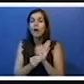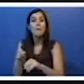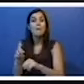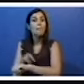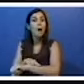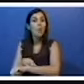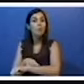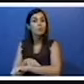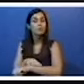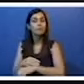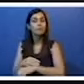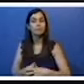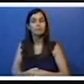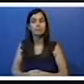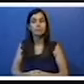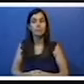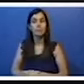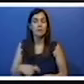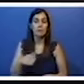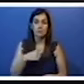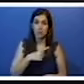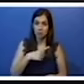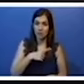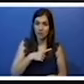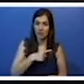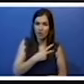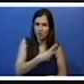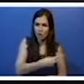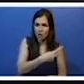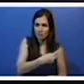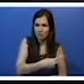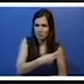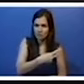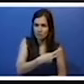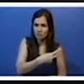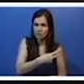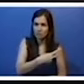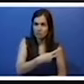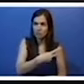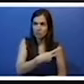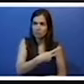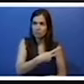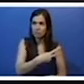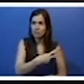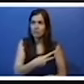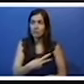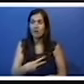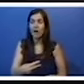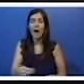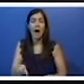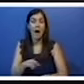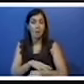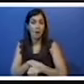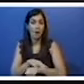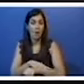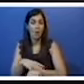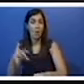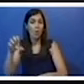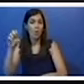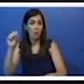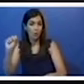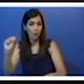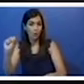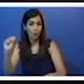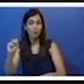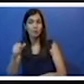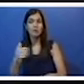marrom E se eu tenho a vermelha que mede 2 centímetros e a marrom que mede